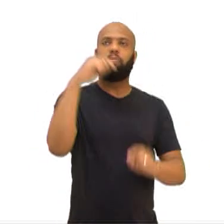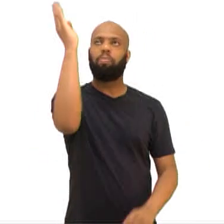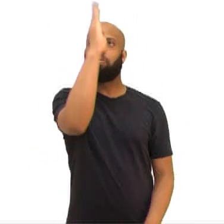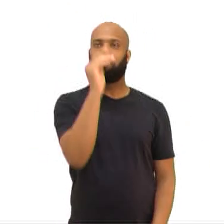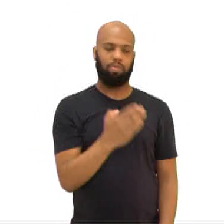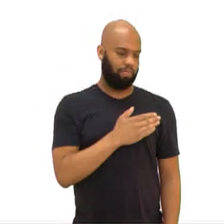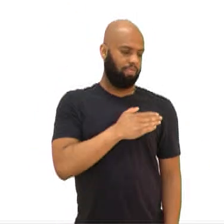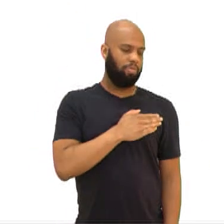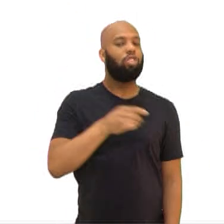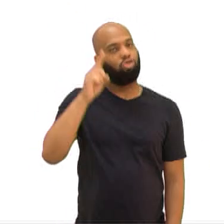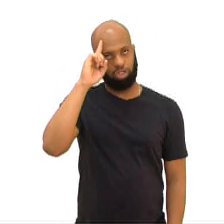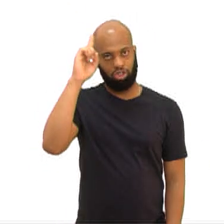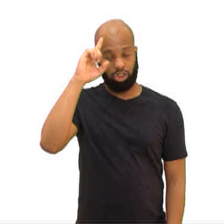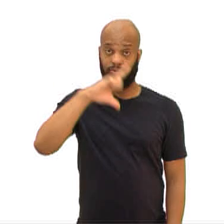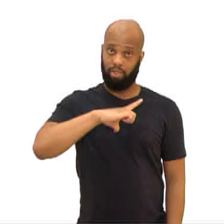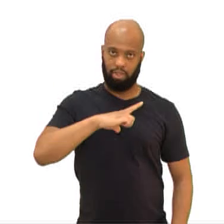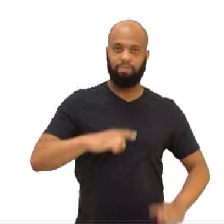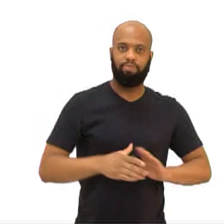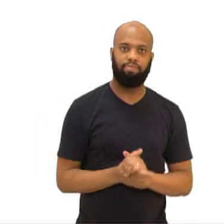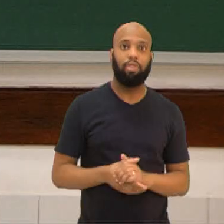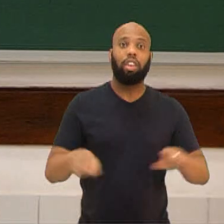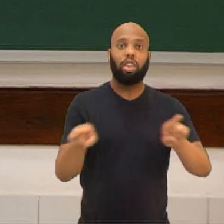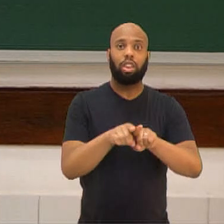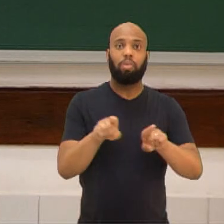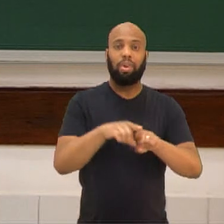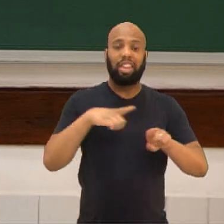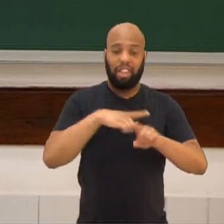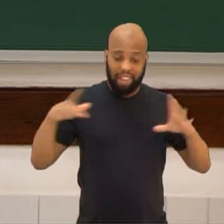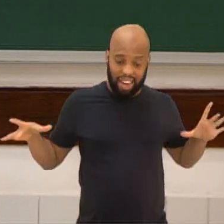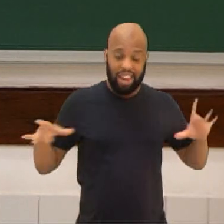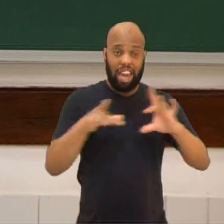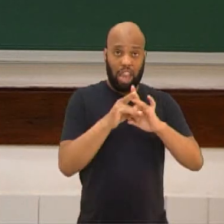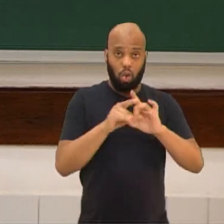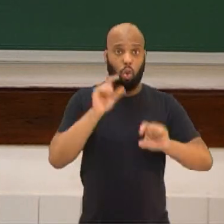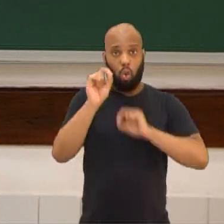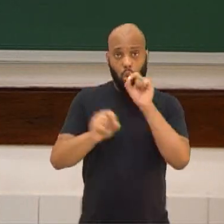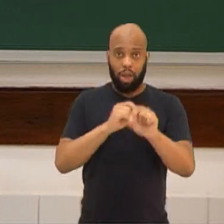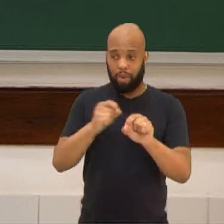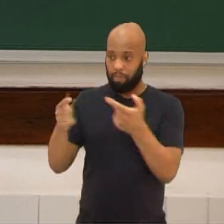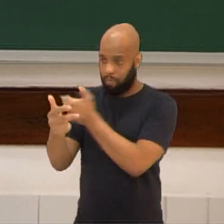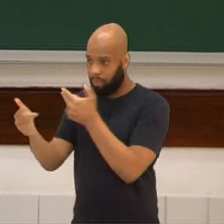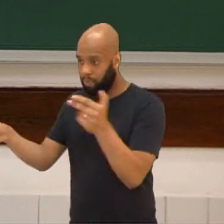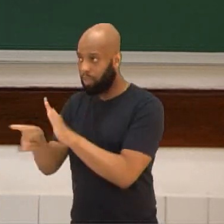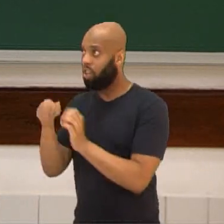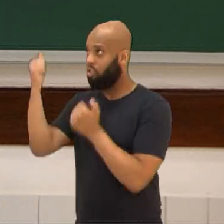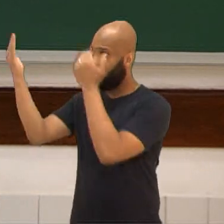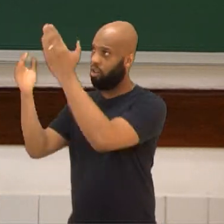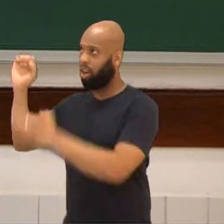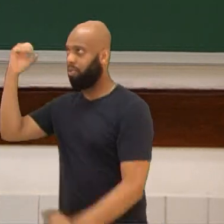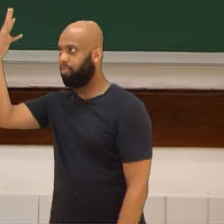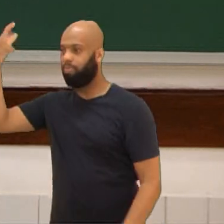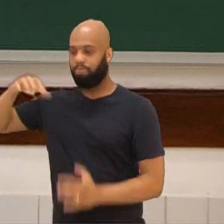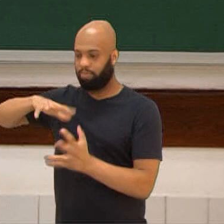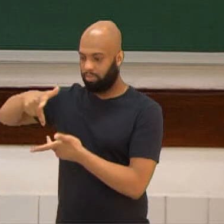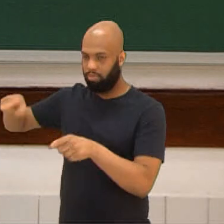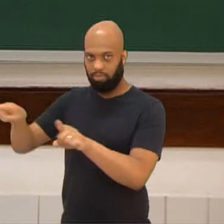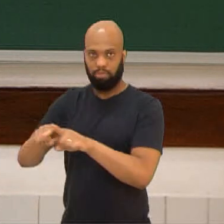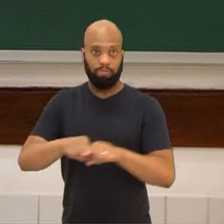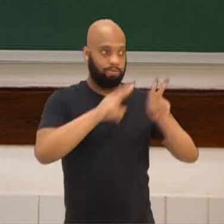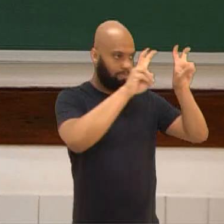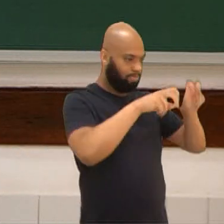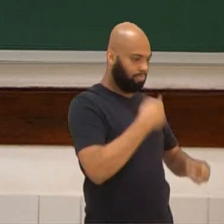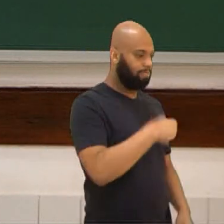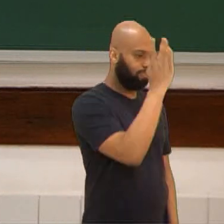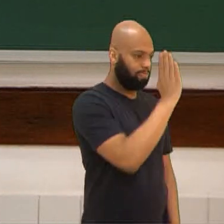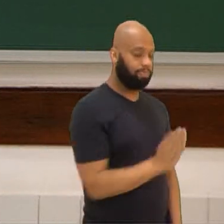cotidianos. E a fusão dos elementos externo do que estava acontecendo no mundo com a temática